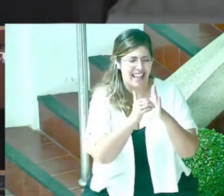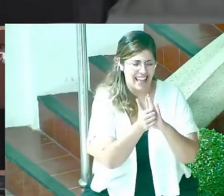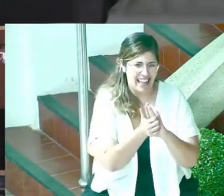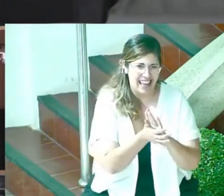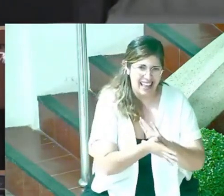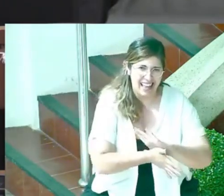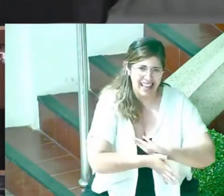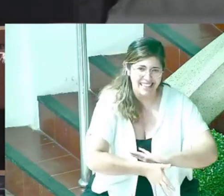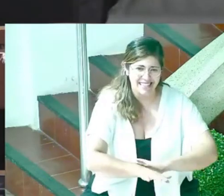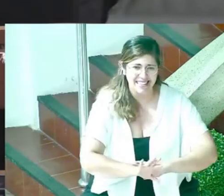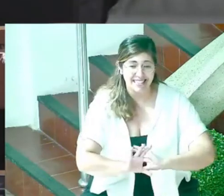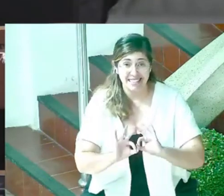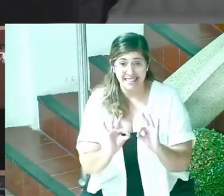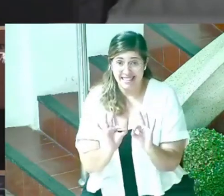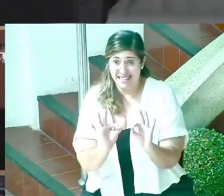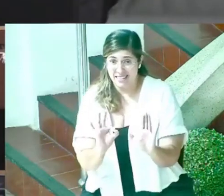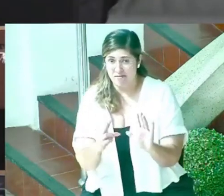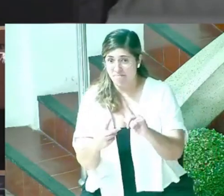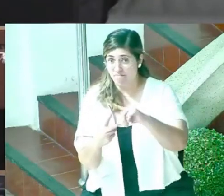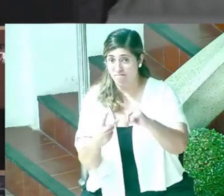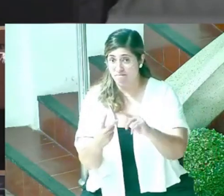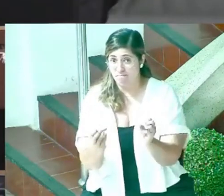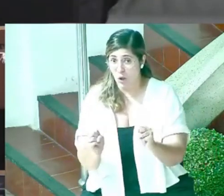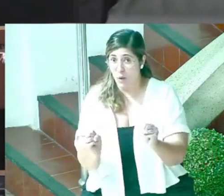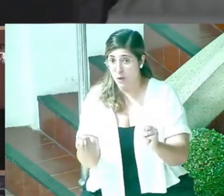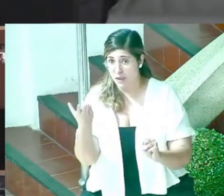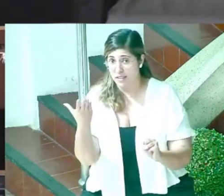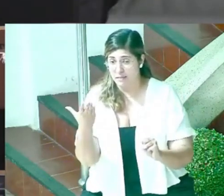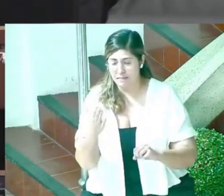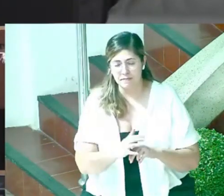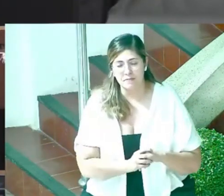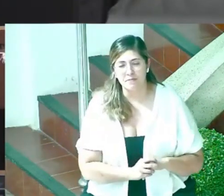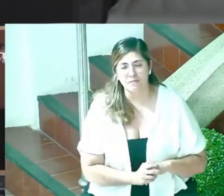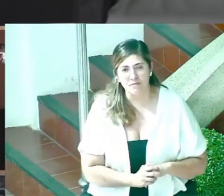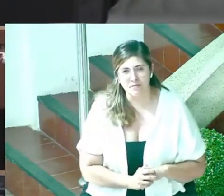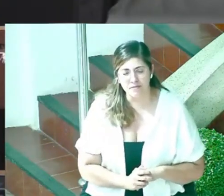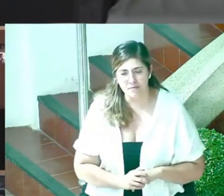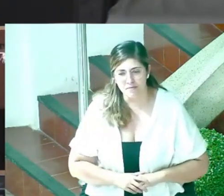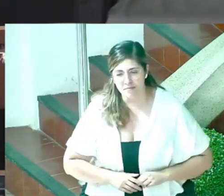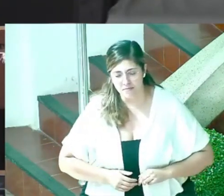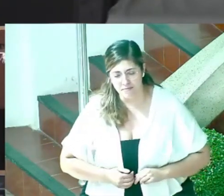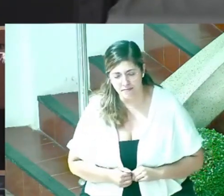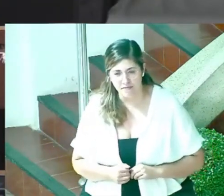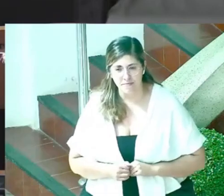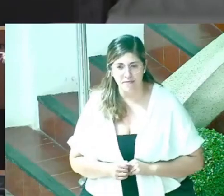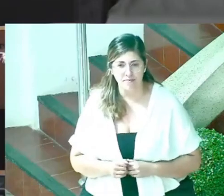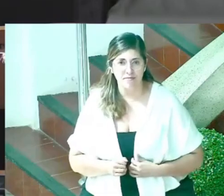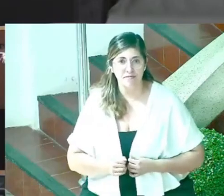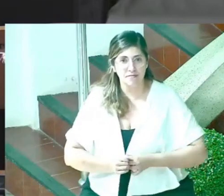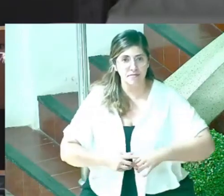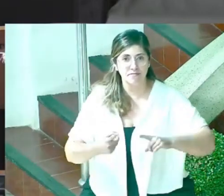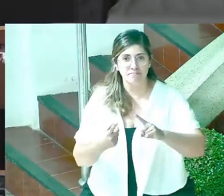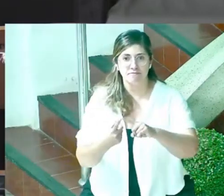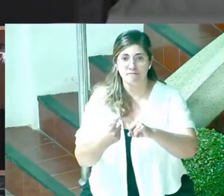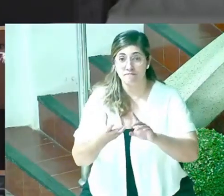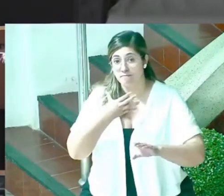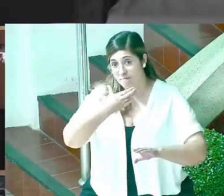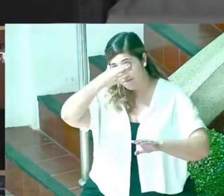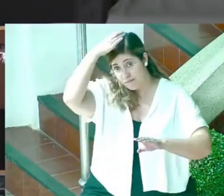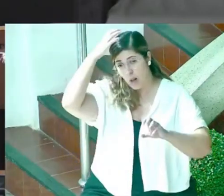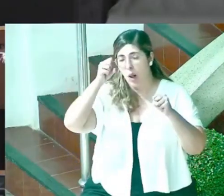Deus subjugado no sentido de nos perdoar se nós fizermos a lição de